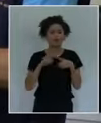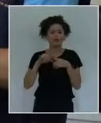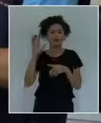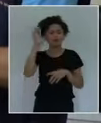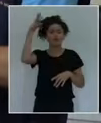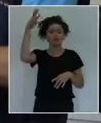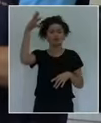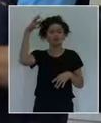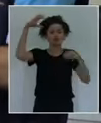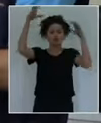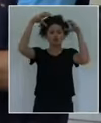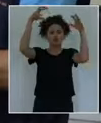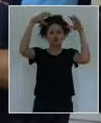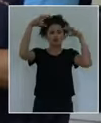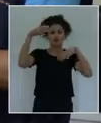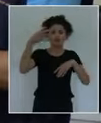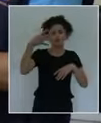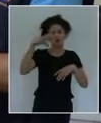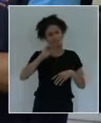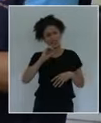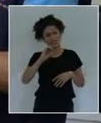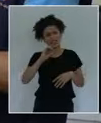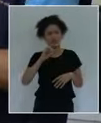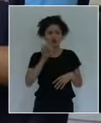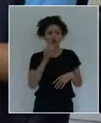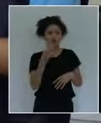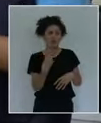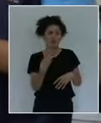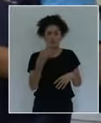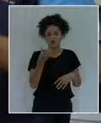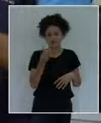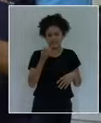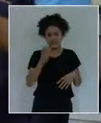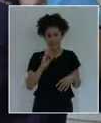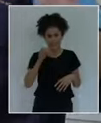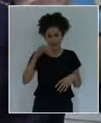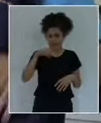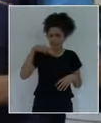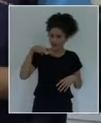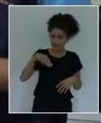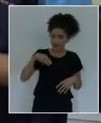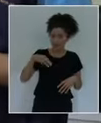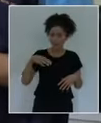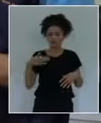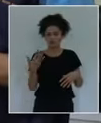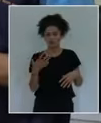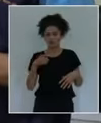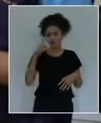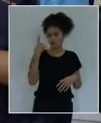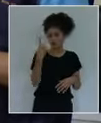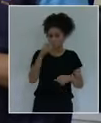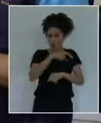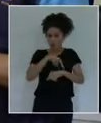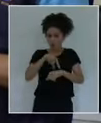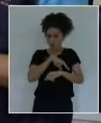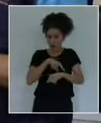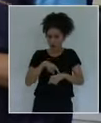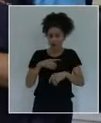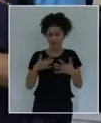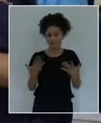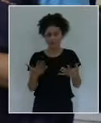40, 50, 60 milímetros em 1 hora, em 40 minutos, aí nós vamos saber que vai chegar aqui, então a gente vai ter um tempo